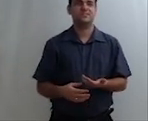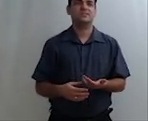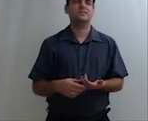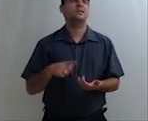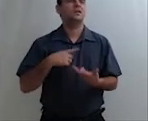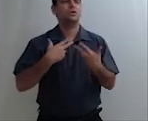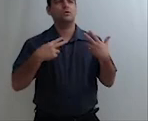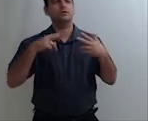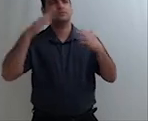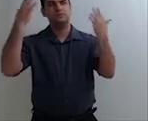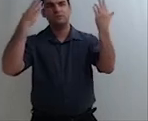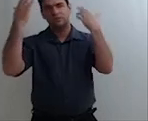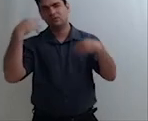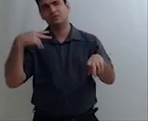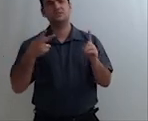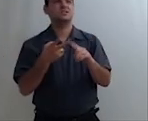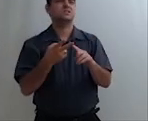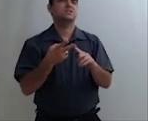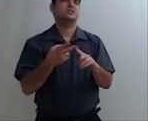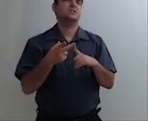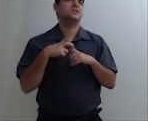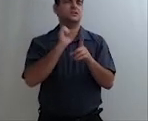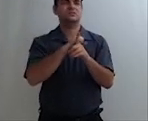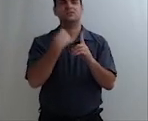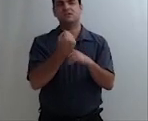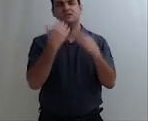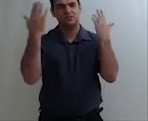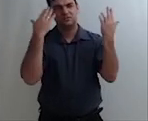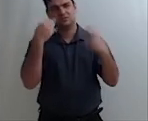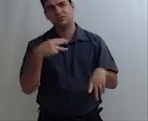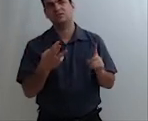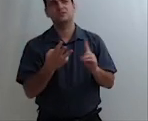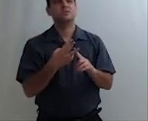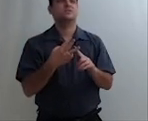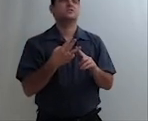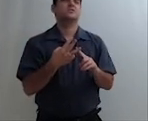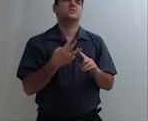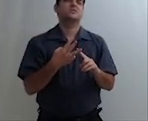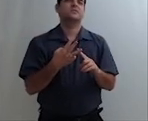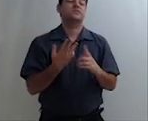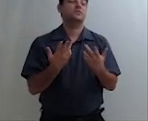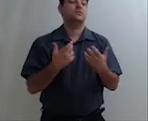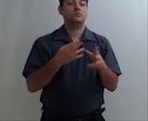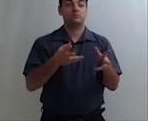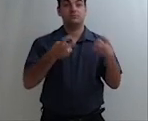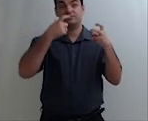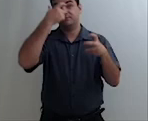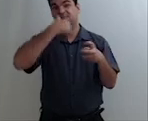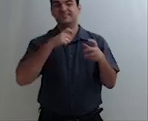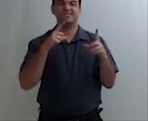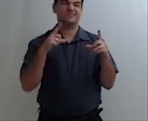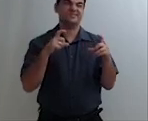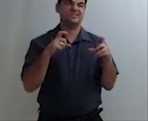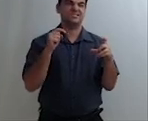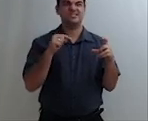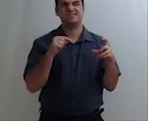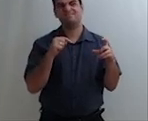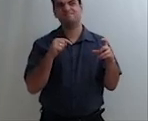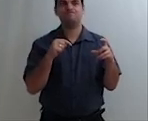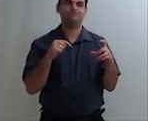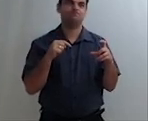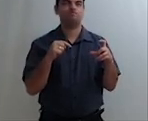fatores eh soci lógicos o reconhecimento fotográfico ele ele se